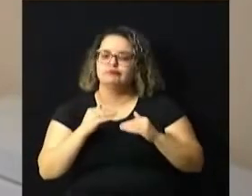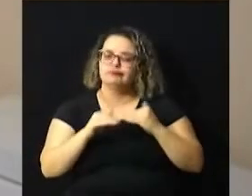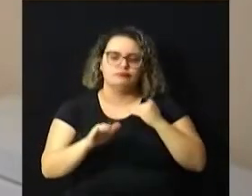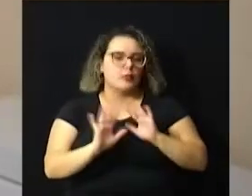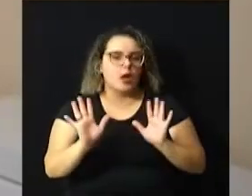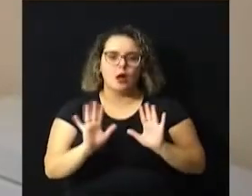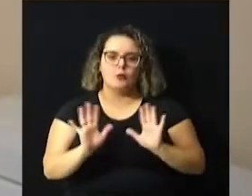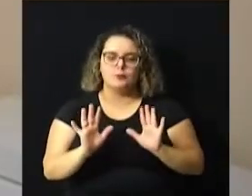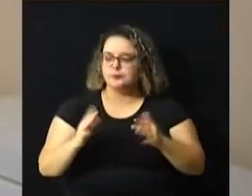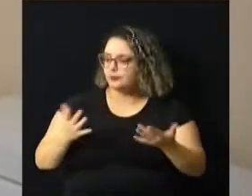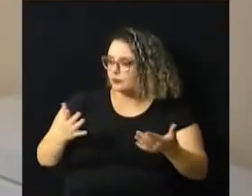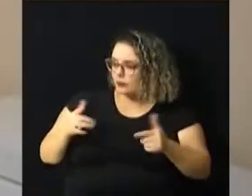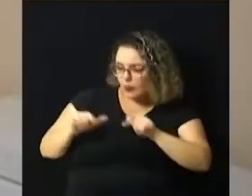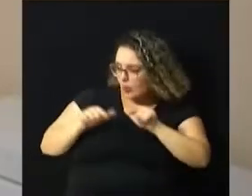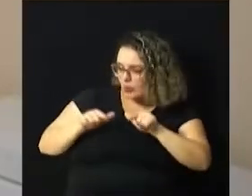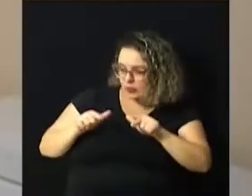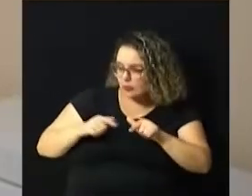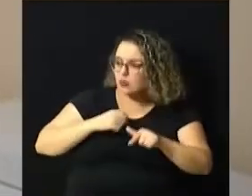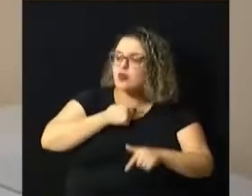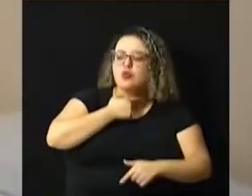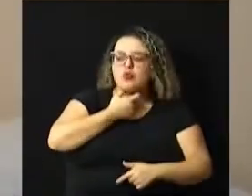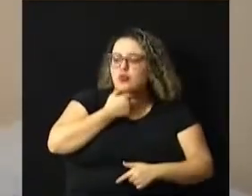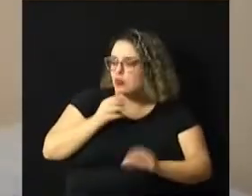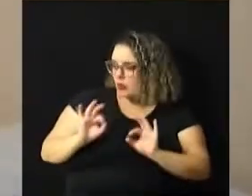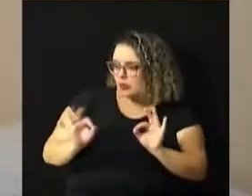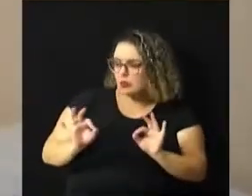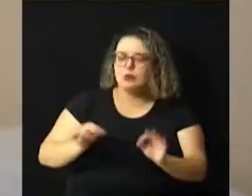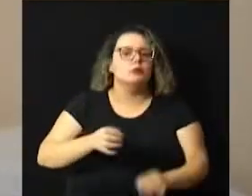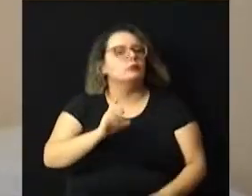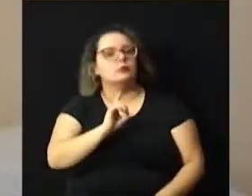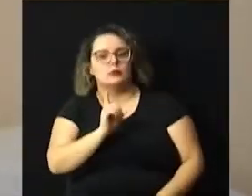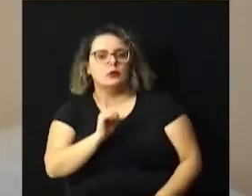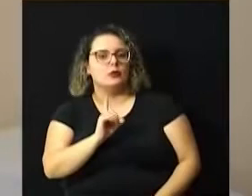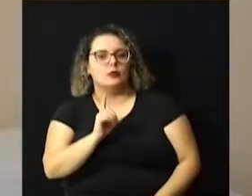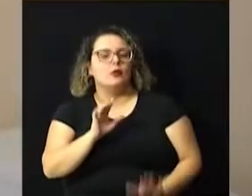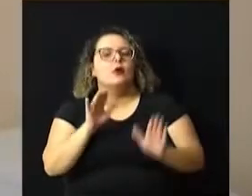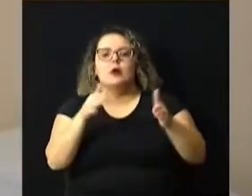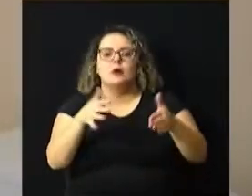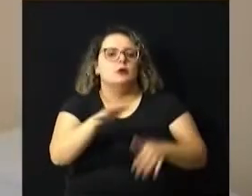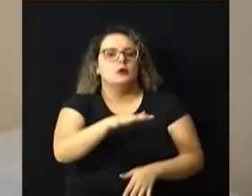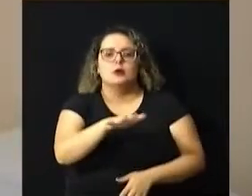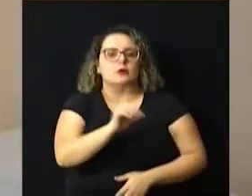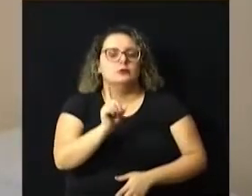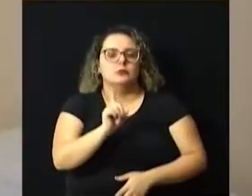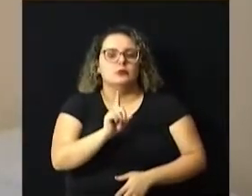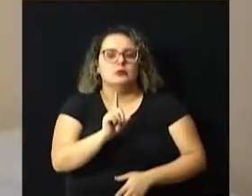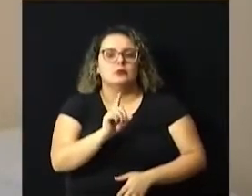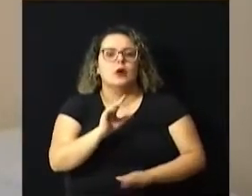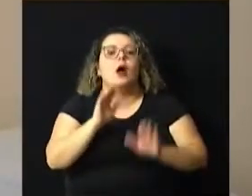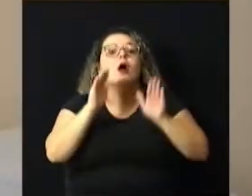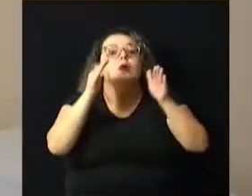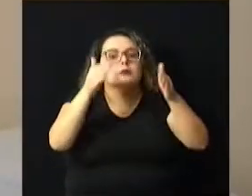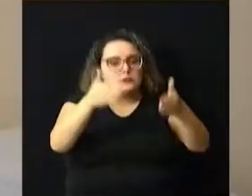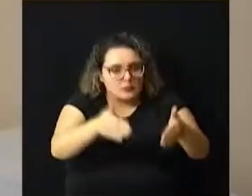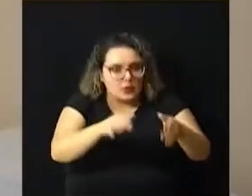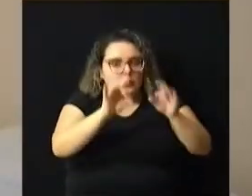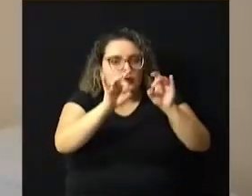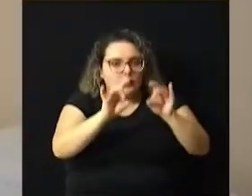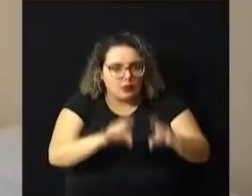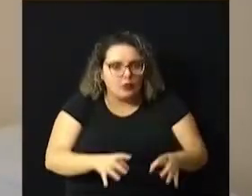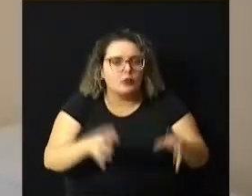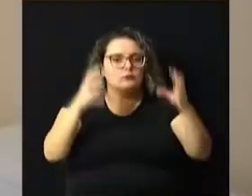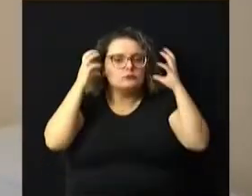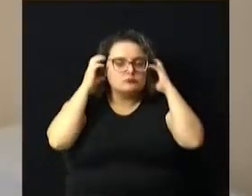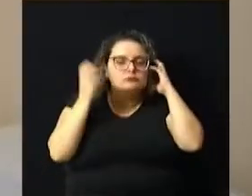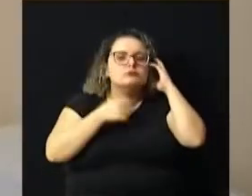ver. Vocês não trabalham com voz, nada? Não, nessa parte não. Aí é muito específico mesmo da fono.